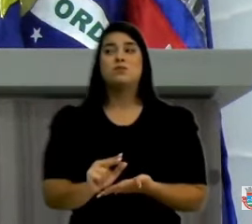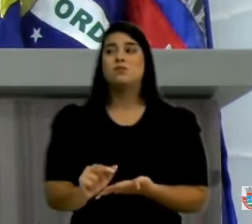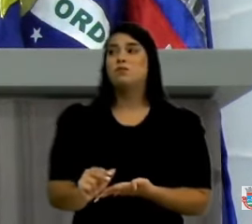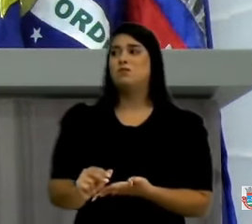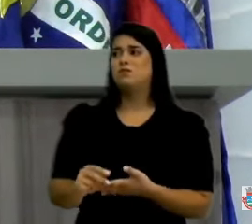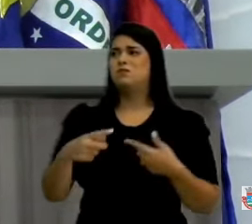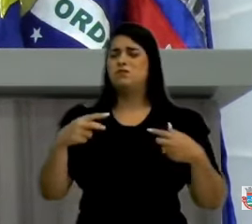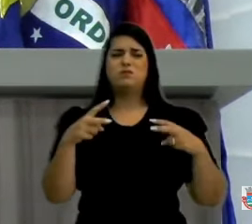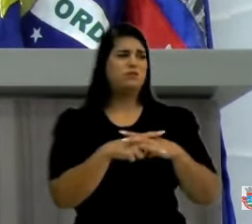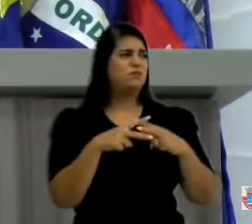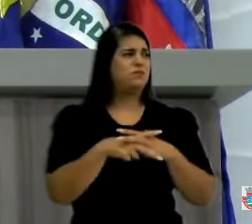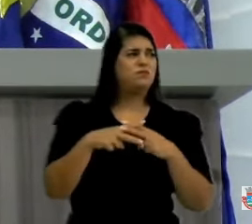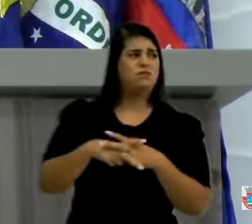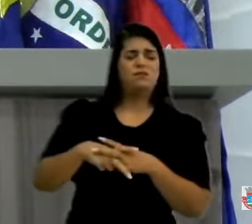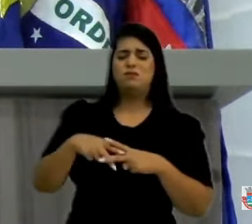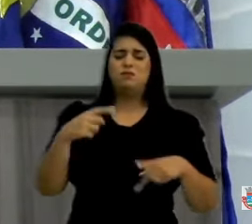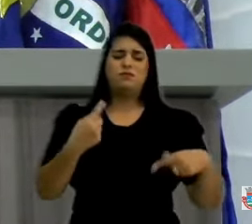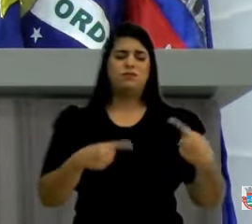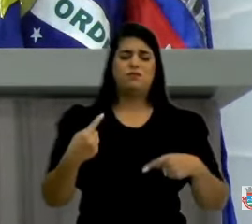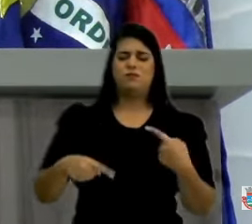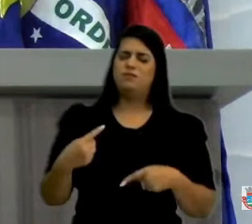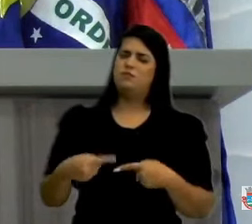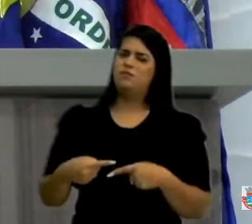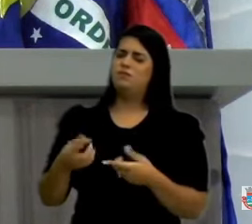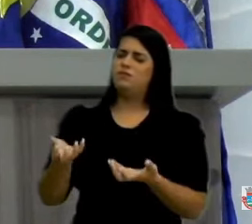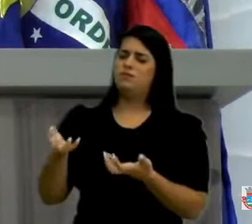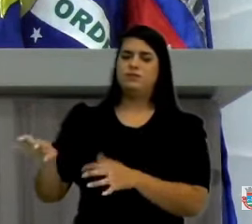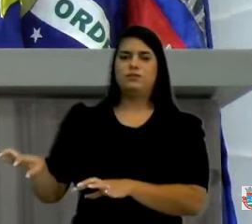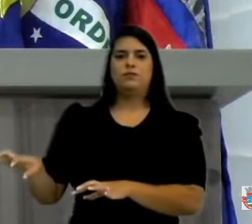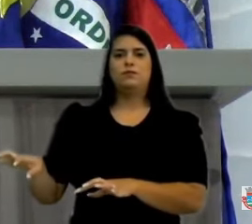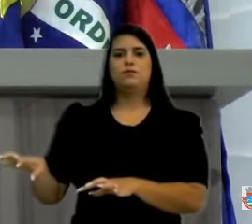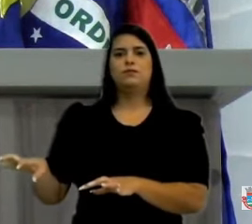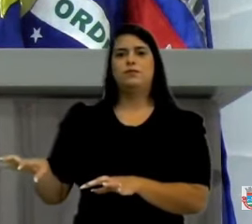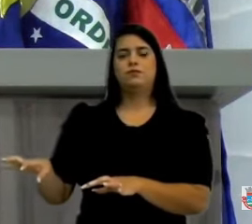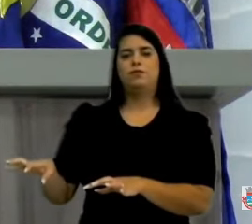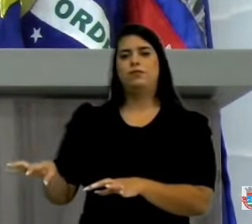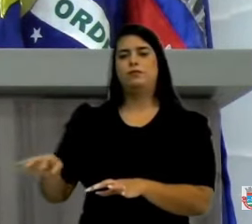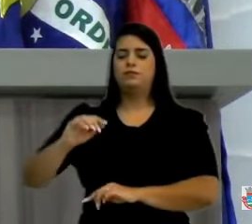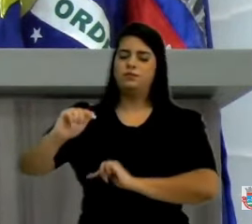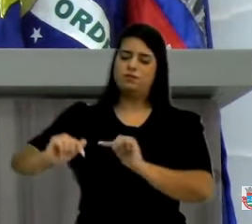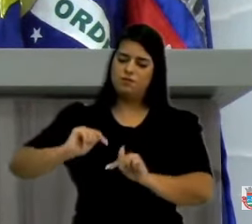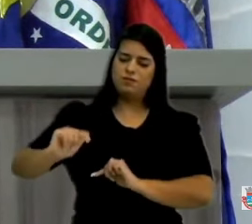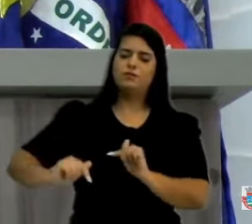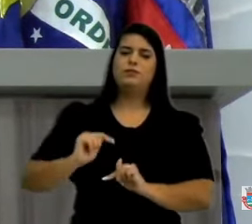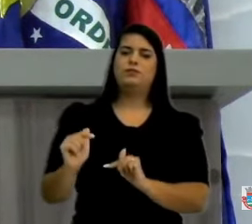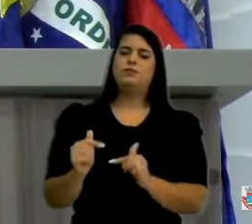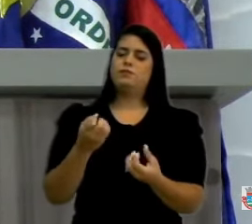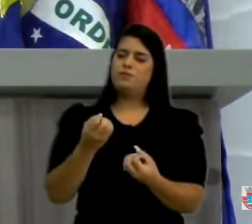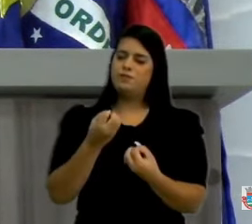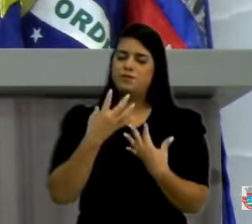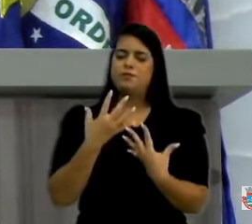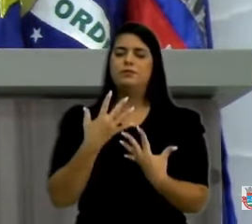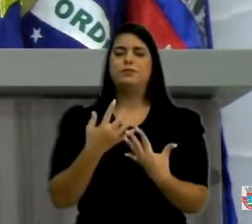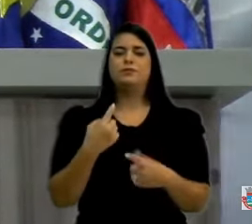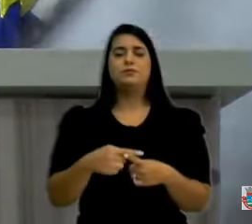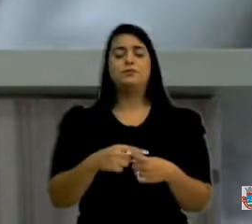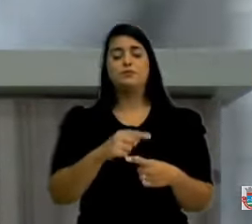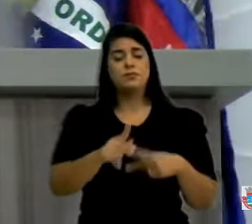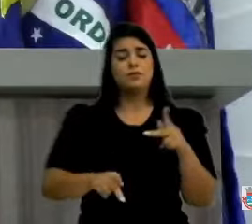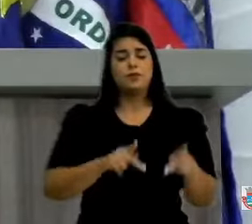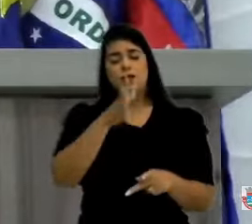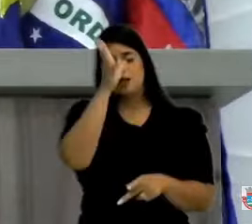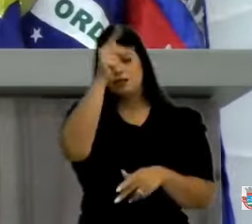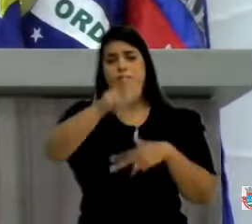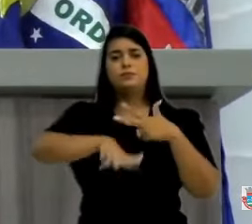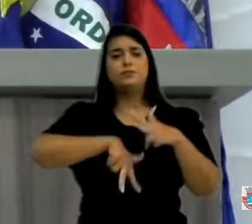um ou outro. Minha gente, vamos fazer isso não. Vamos fazer o nosso trabalho. Porque cada São Bentense